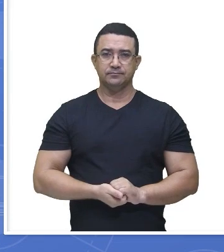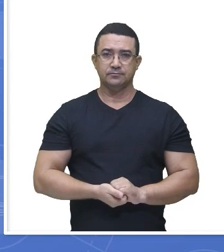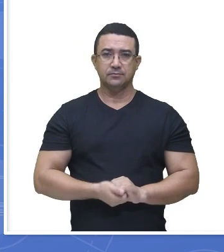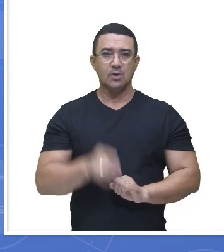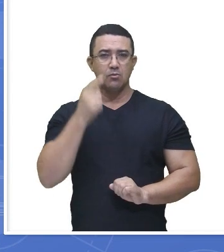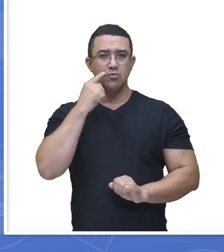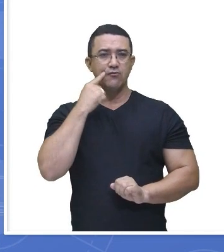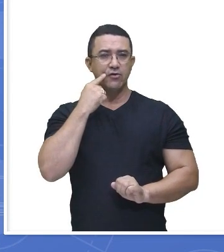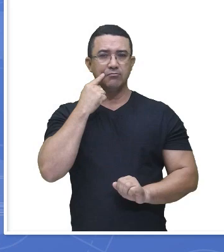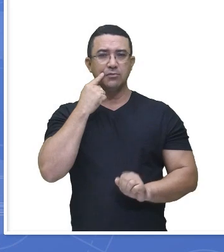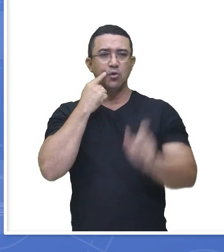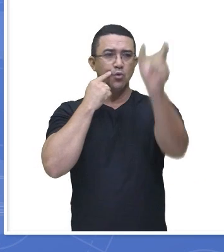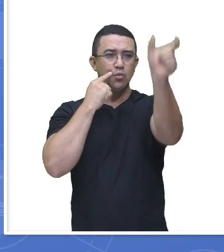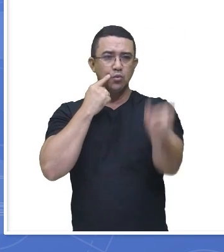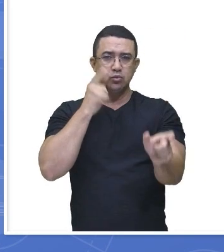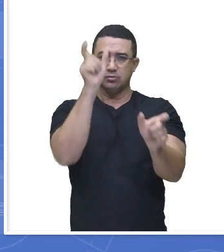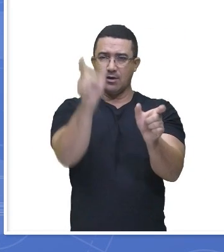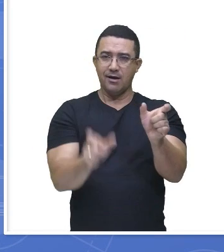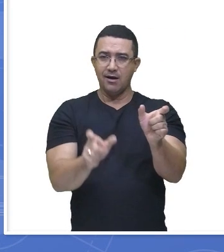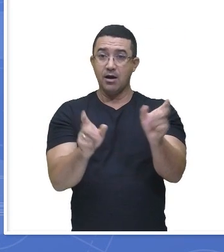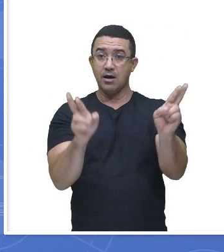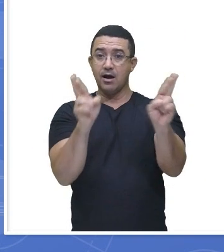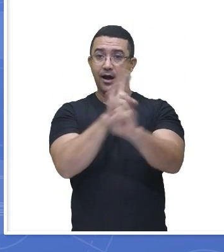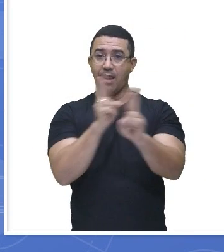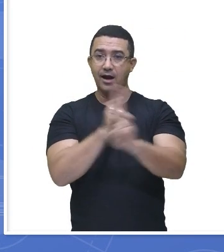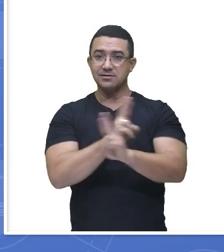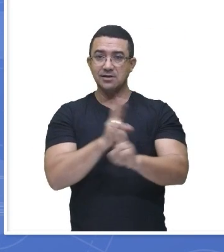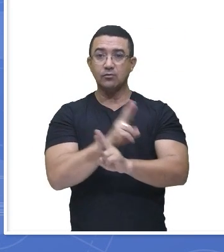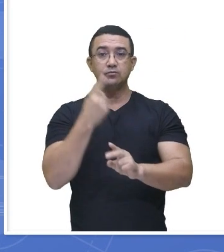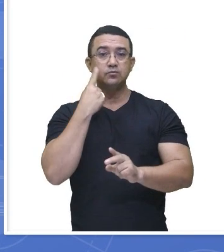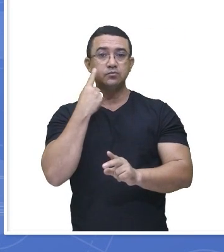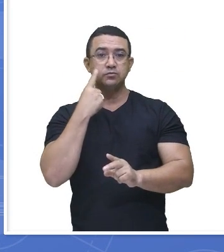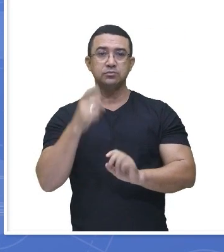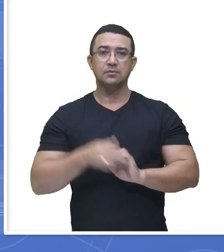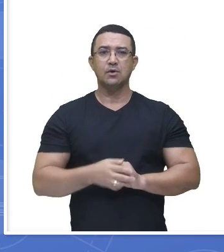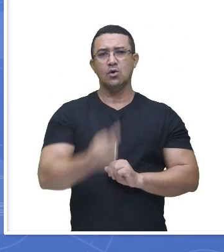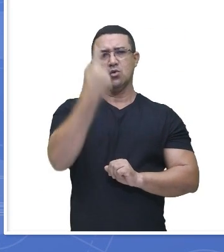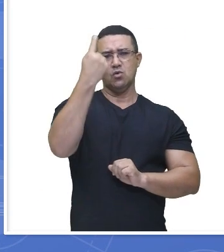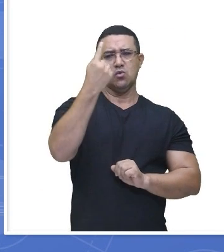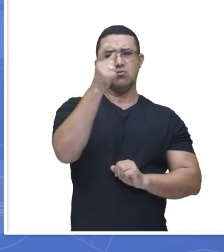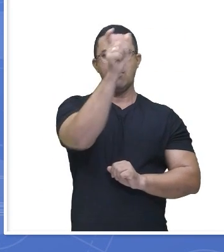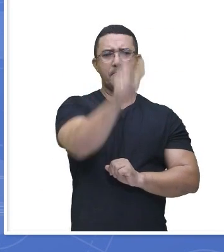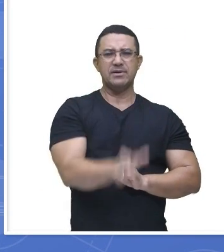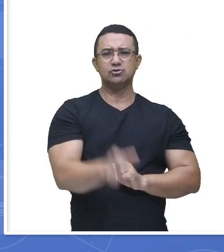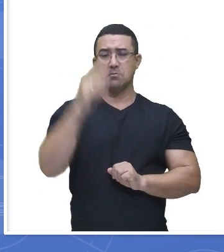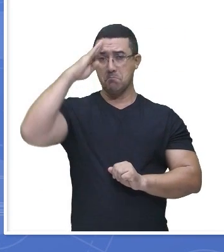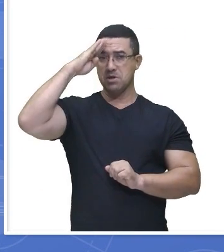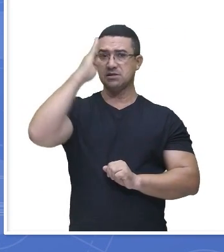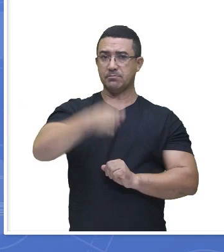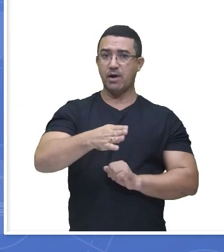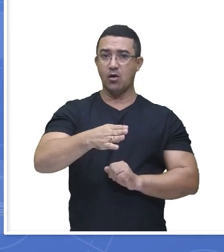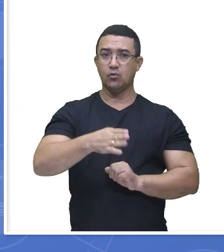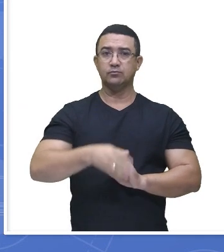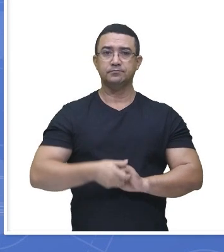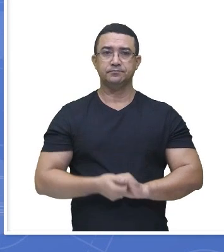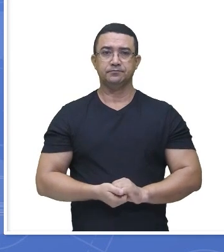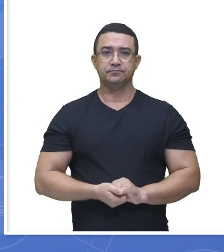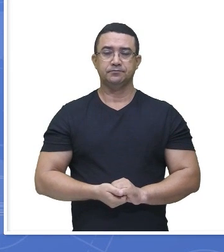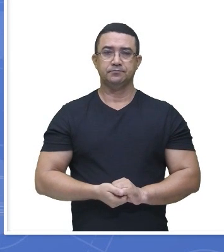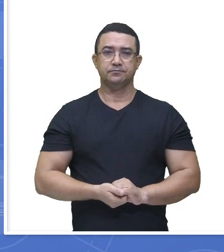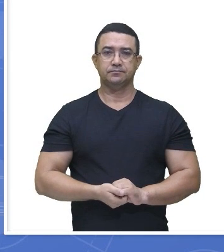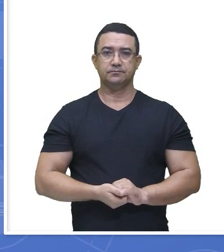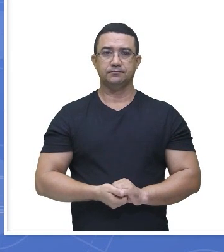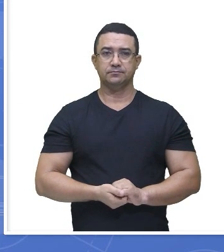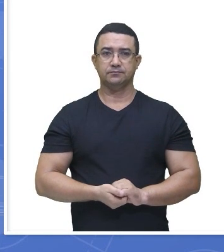com a outra, né? Aqui nós temos um solo personagem principal, observando aqui na segunda coluna